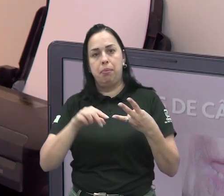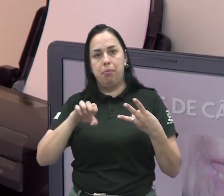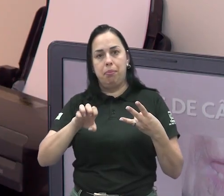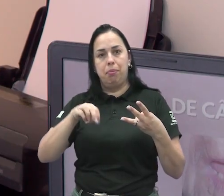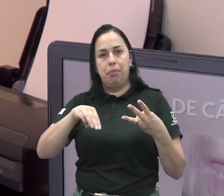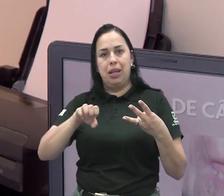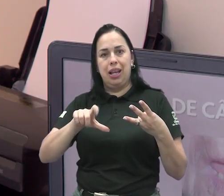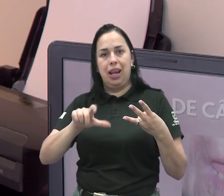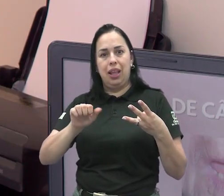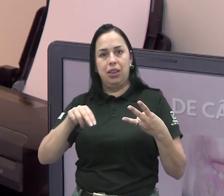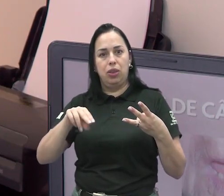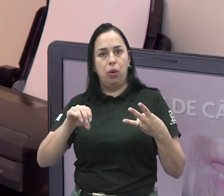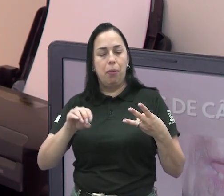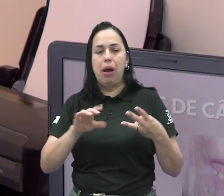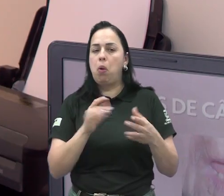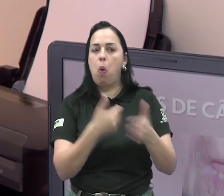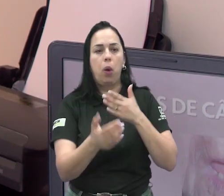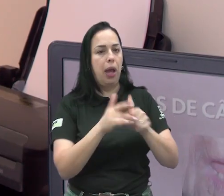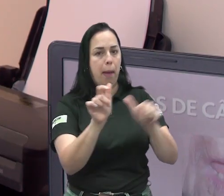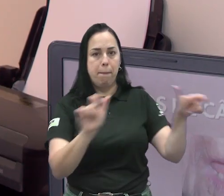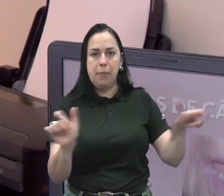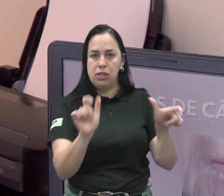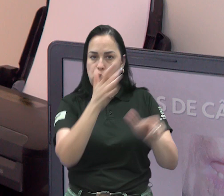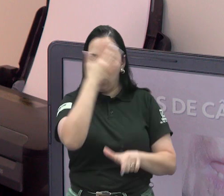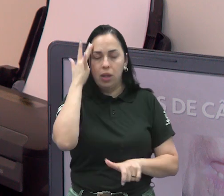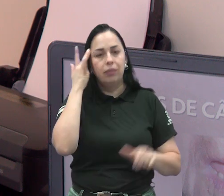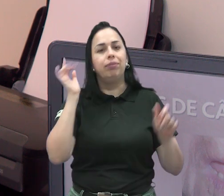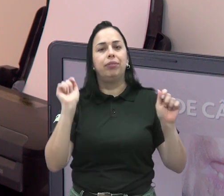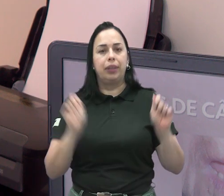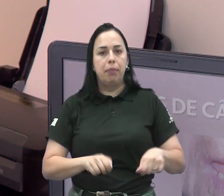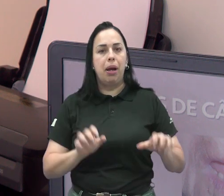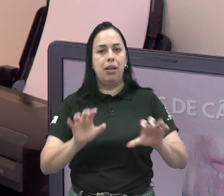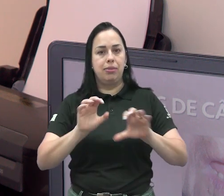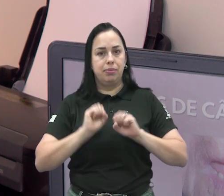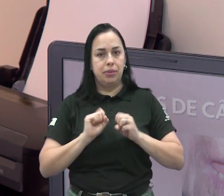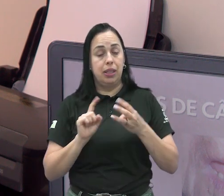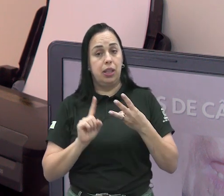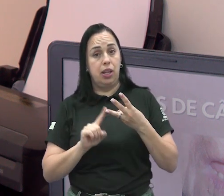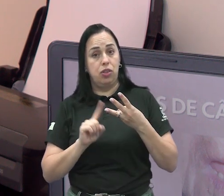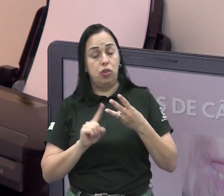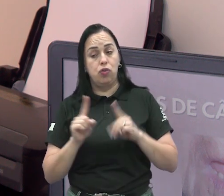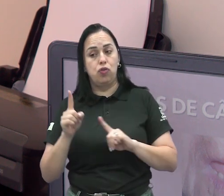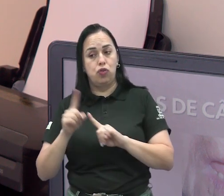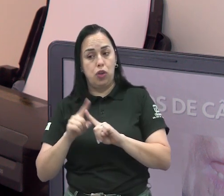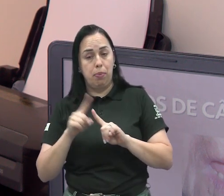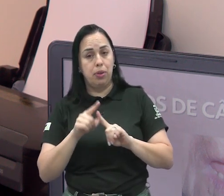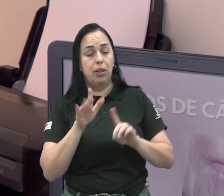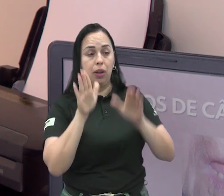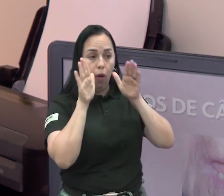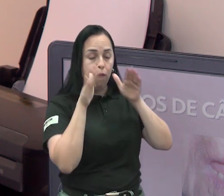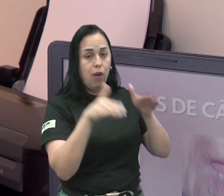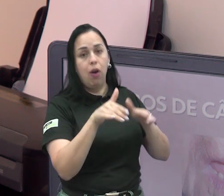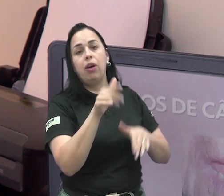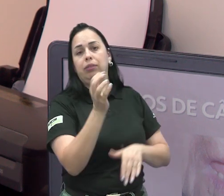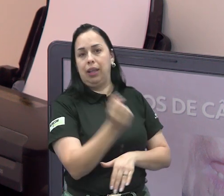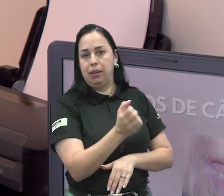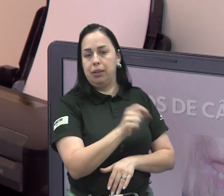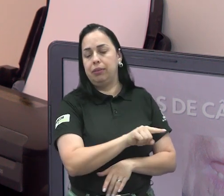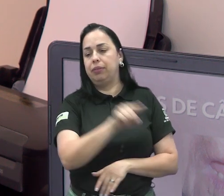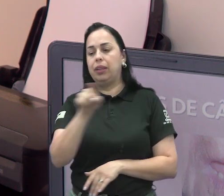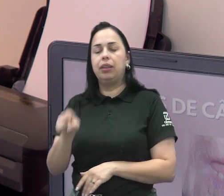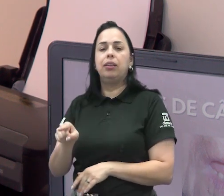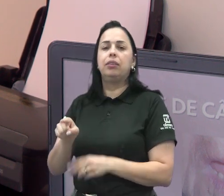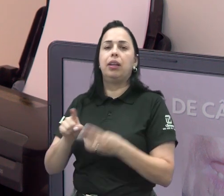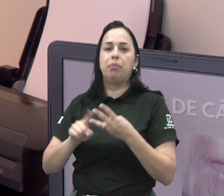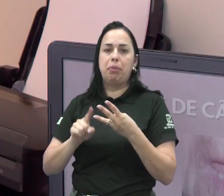E o melanoma pode acontecer em qualquer pessoa. A gente sabe que tem alguns tipos de melanoma que são mais comuns em pacientes com a pele